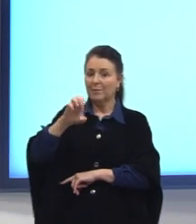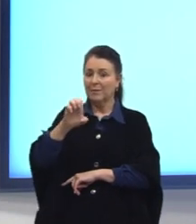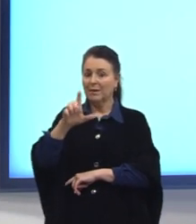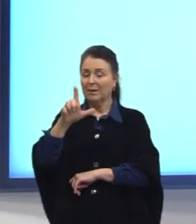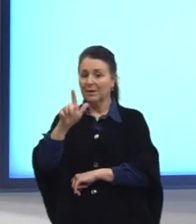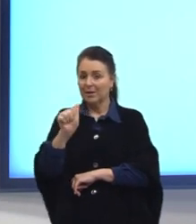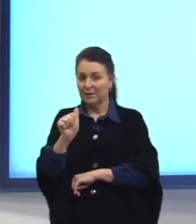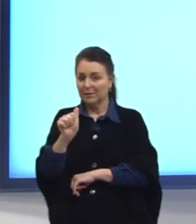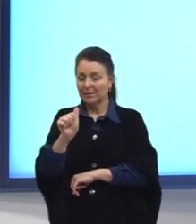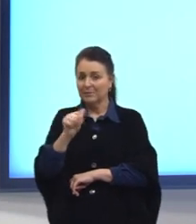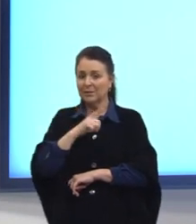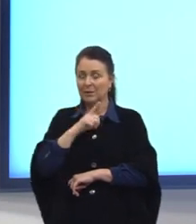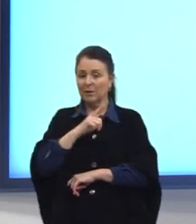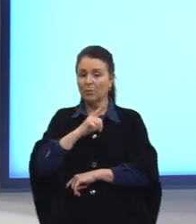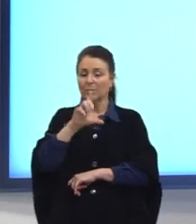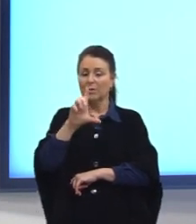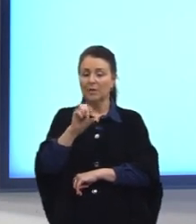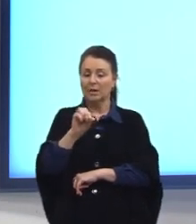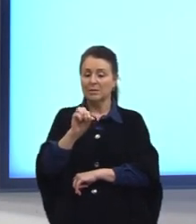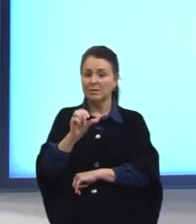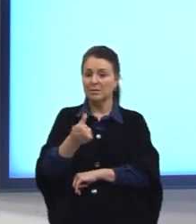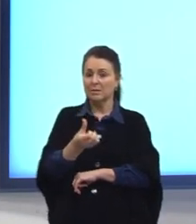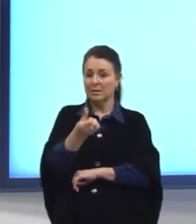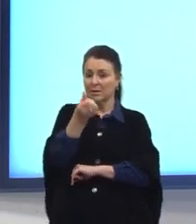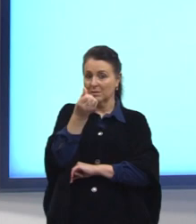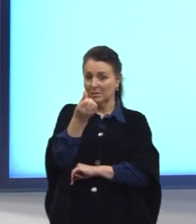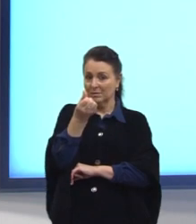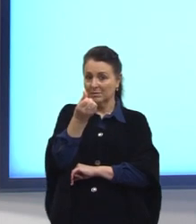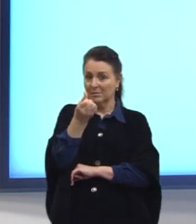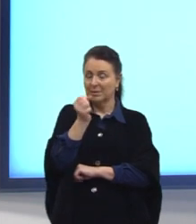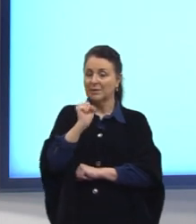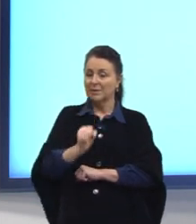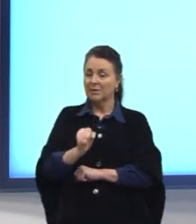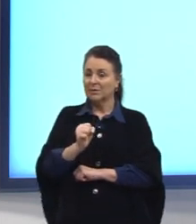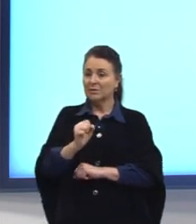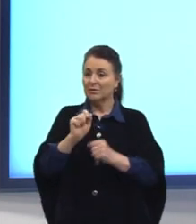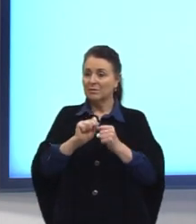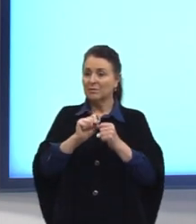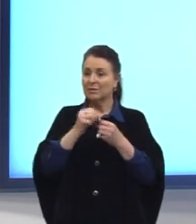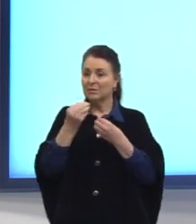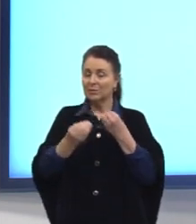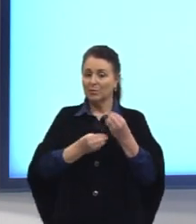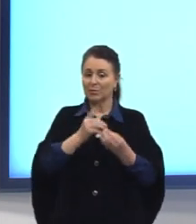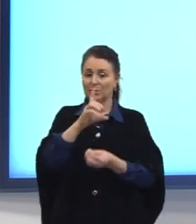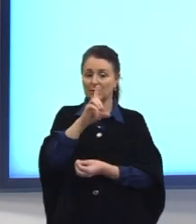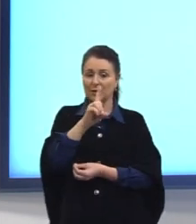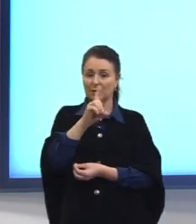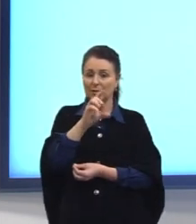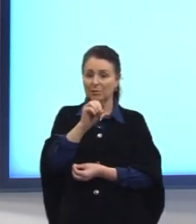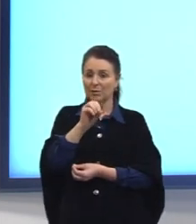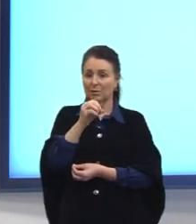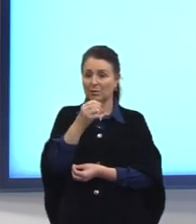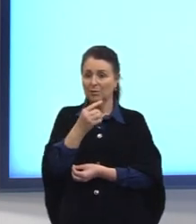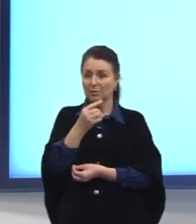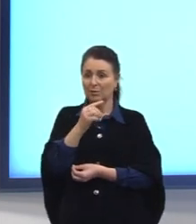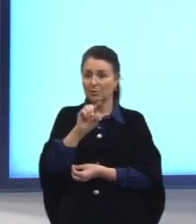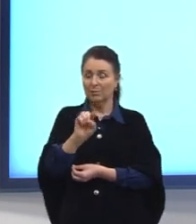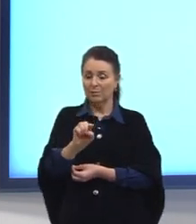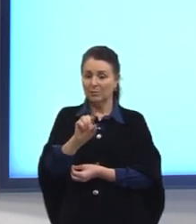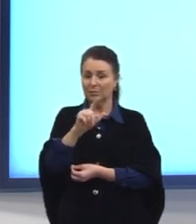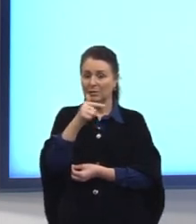é 10 elevado na 6 e aí a gente pode escrever né neste valor aqui ó que é bem maior